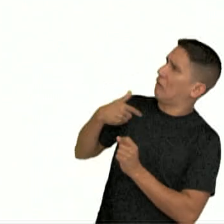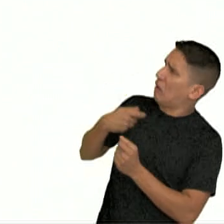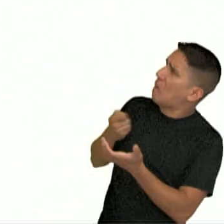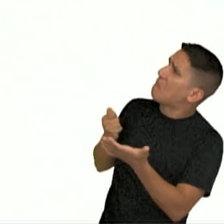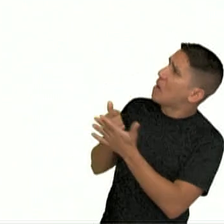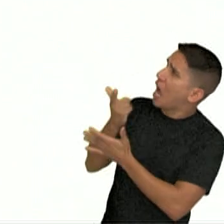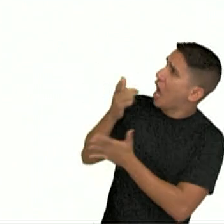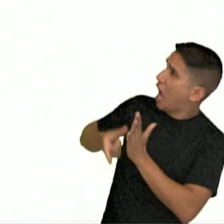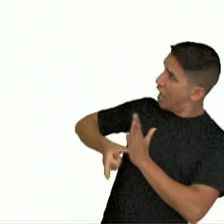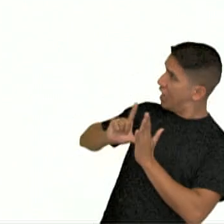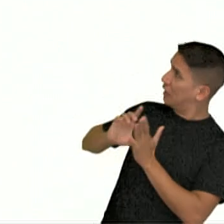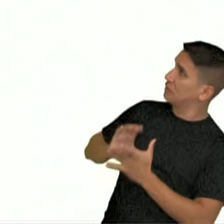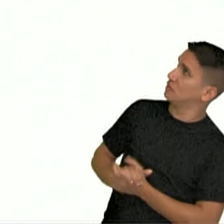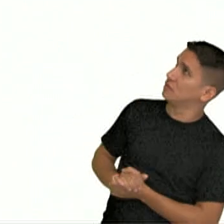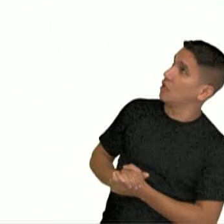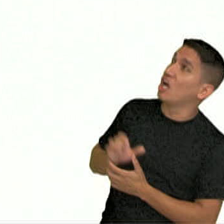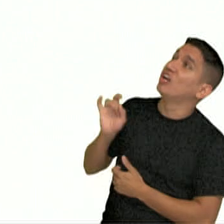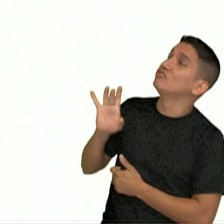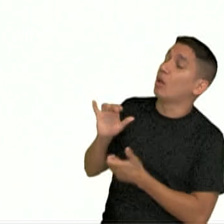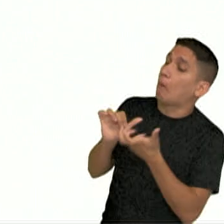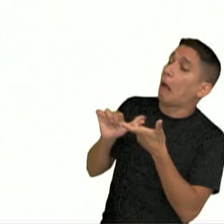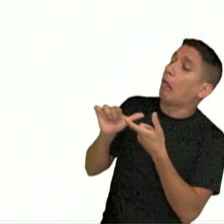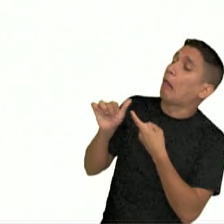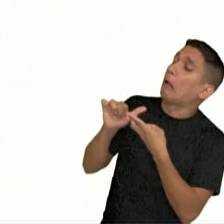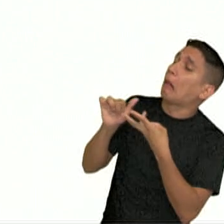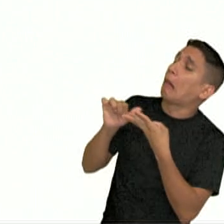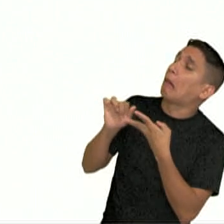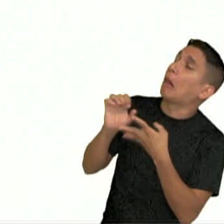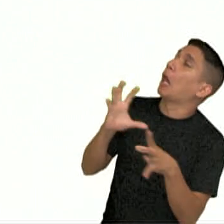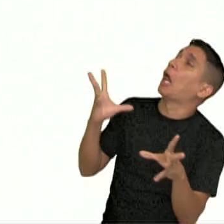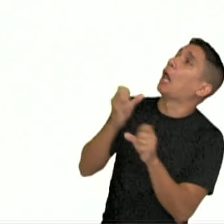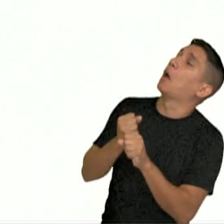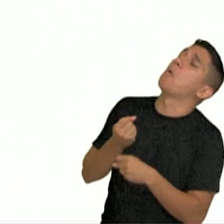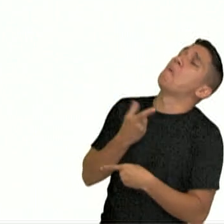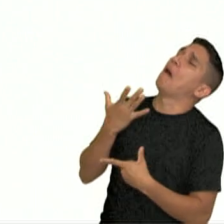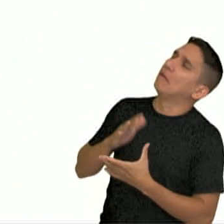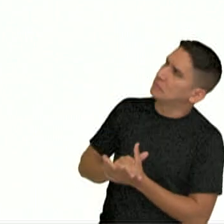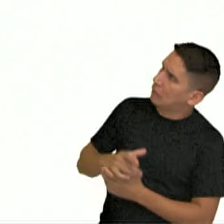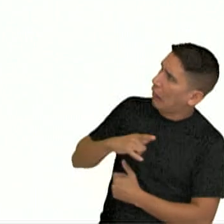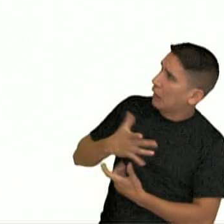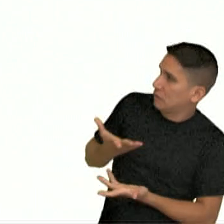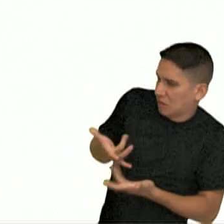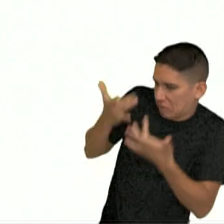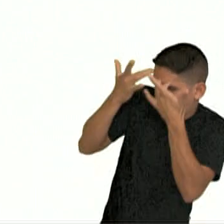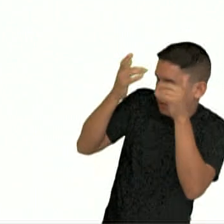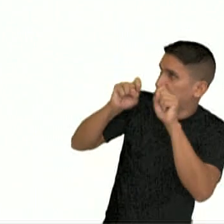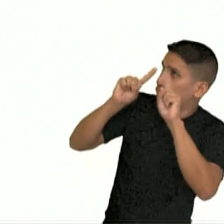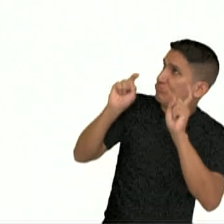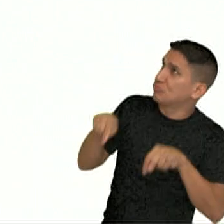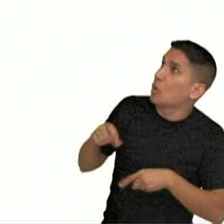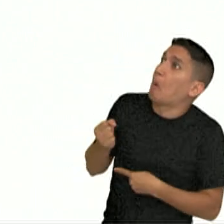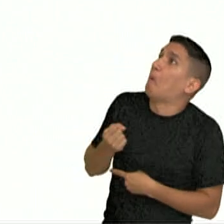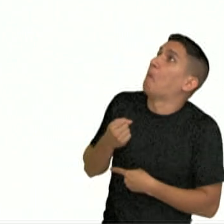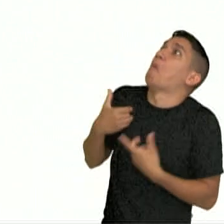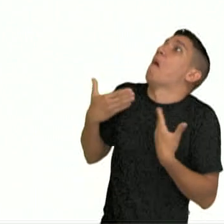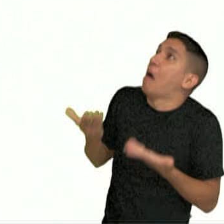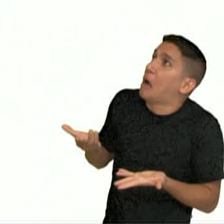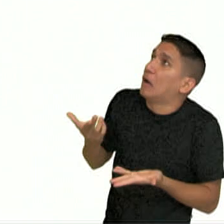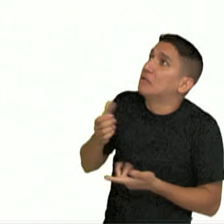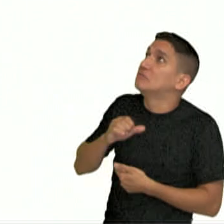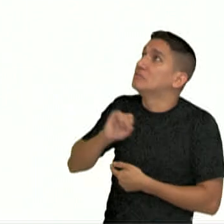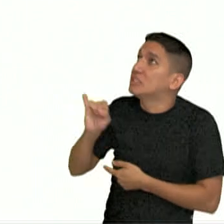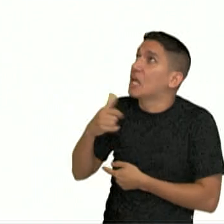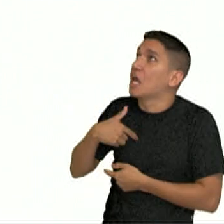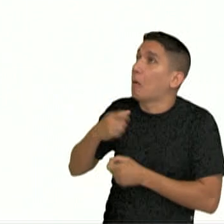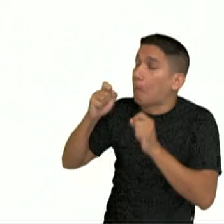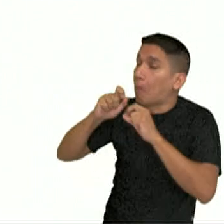pagar adiantado? Tô só contando, vou lá saber quando